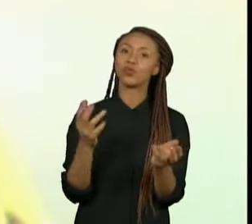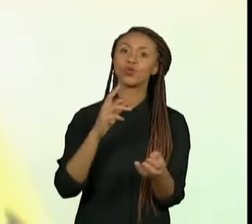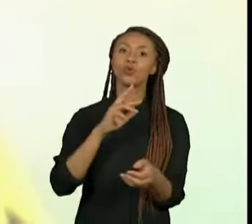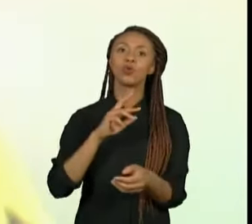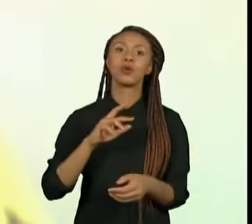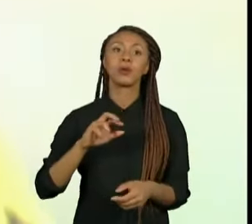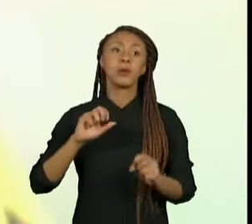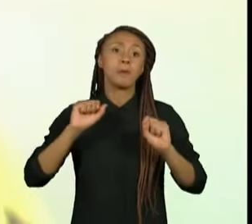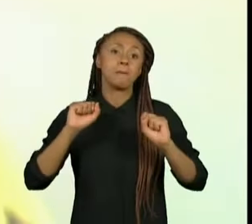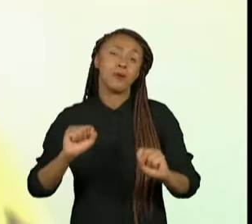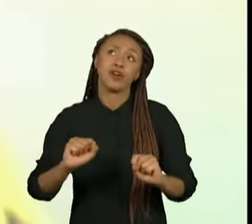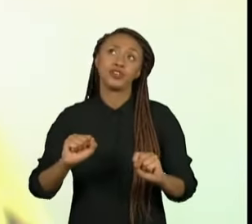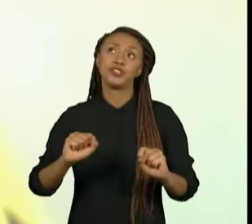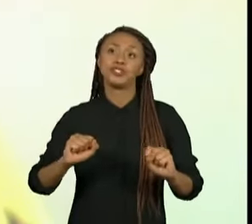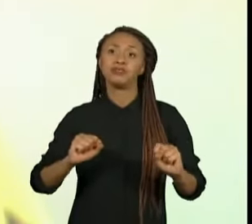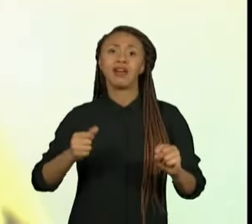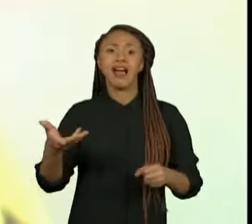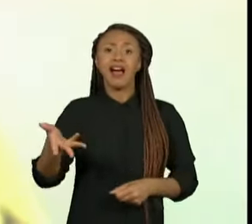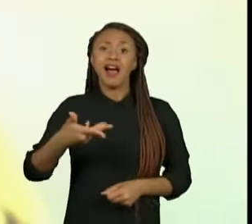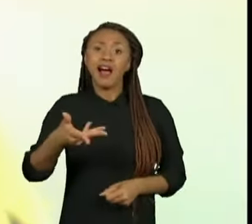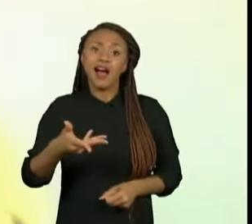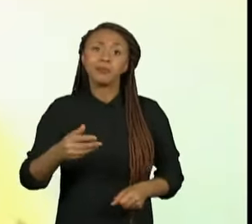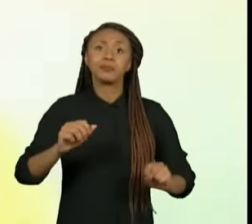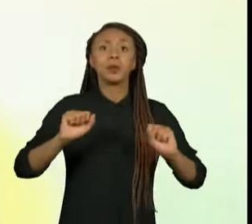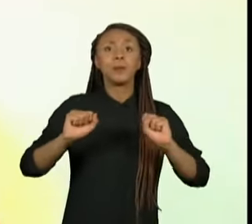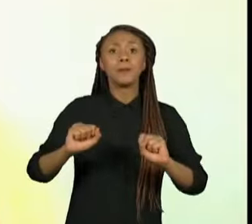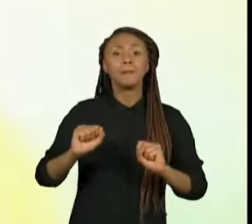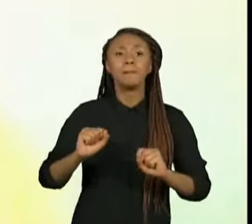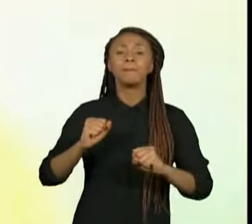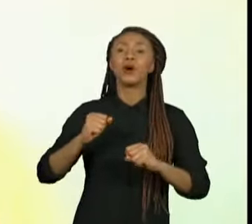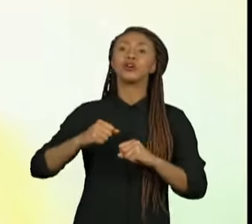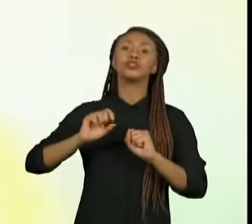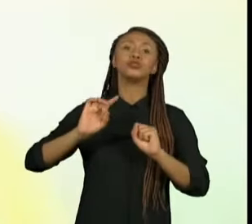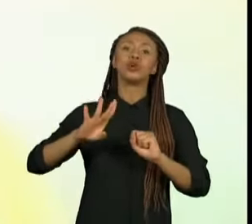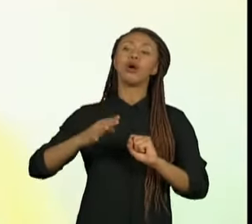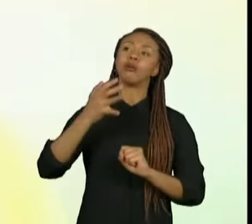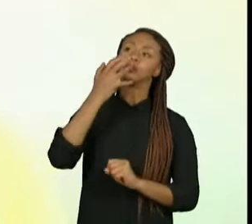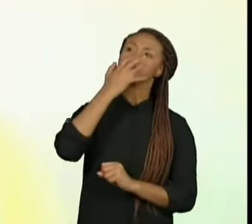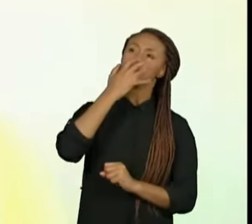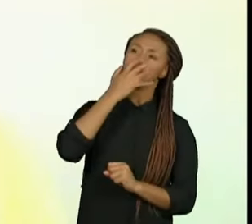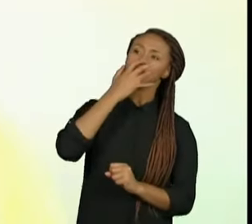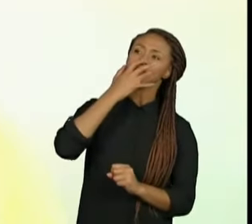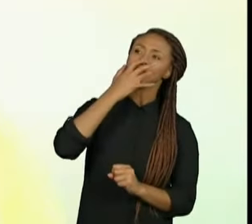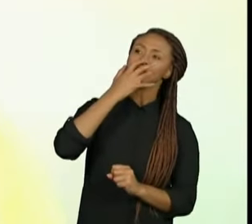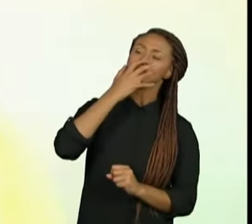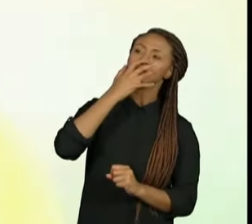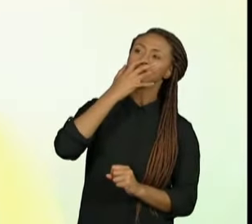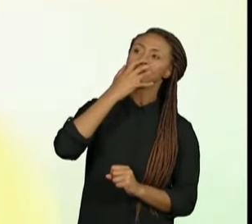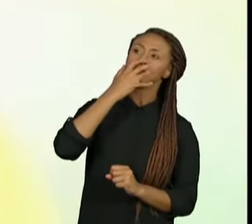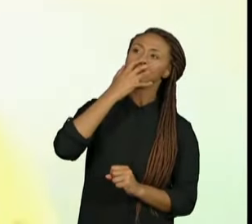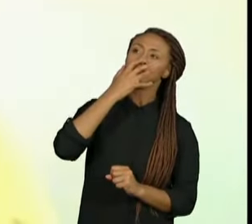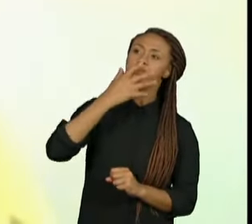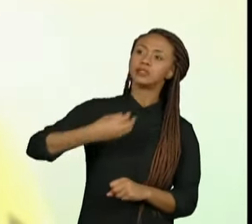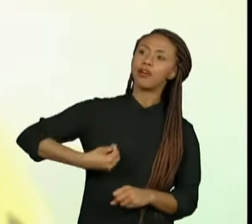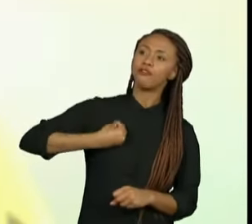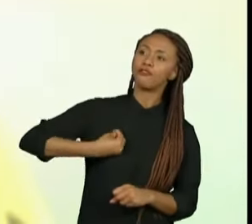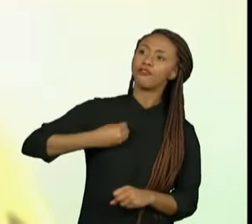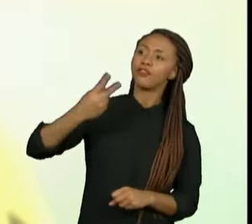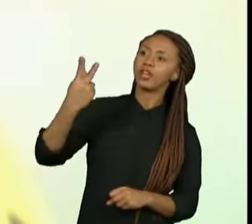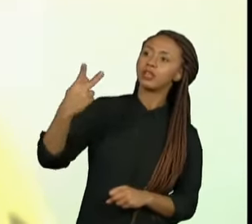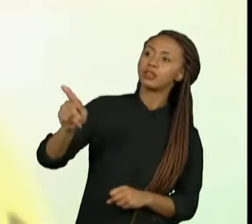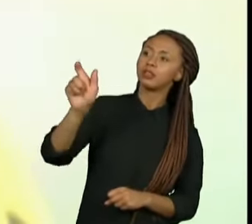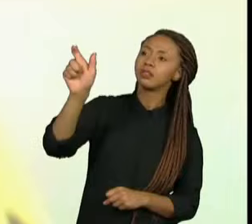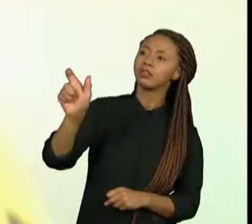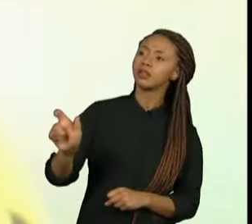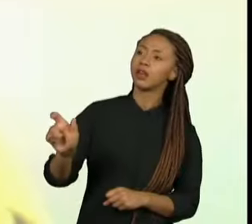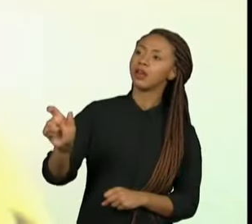dinâmica, né? Ela pode ser uma vivência também nesse ato de contemplação. Eu posso estar contemplando a vivência do outro